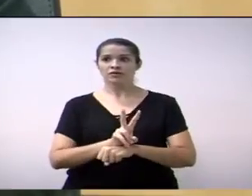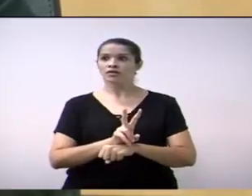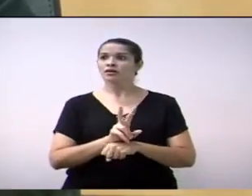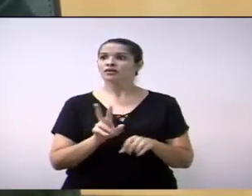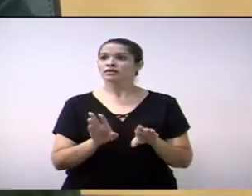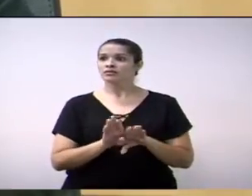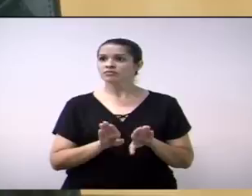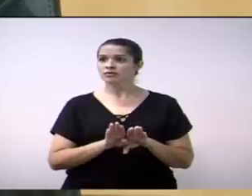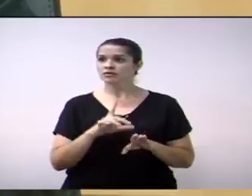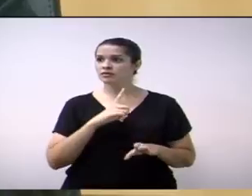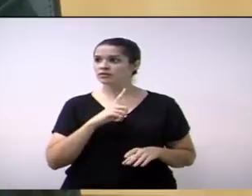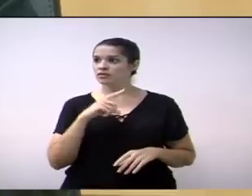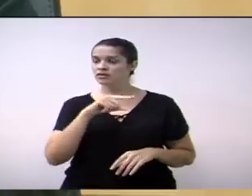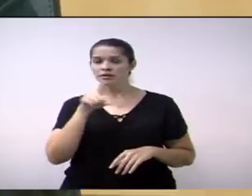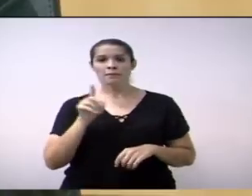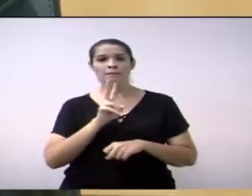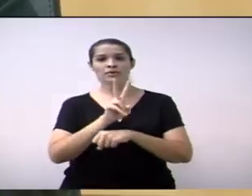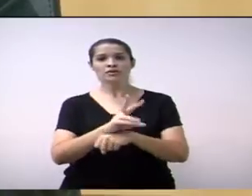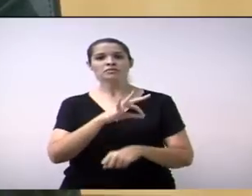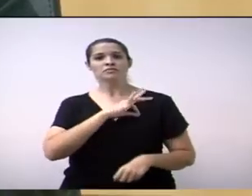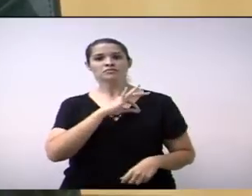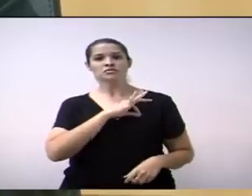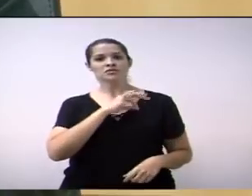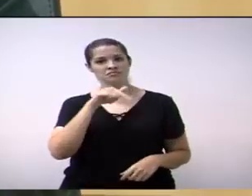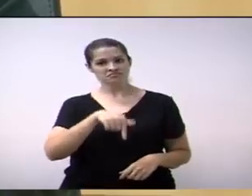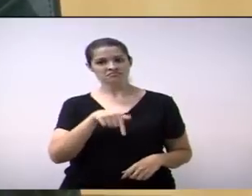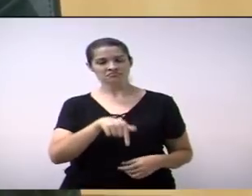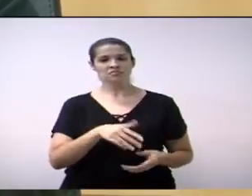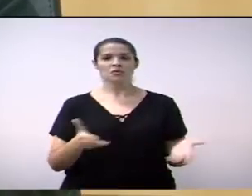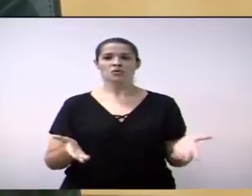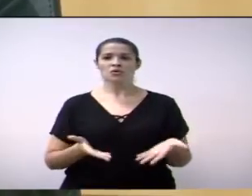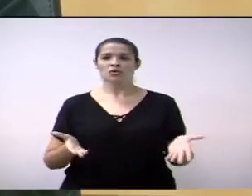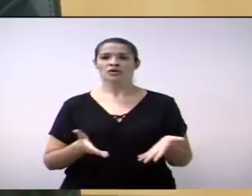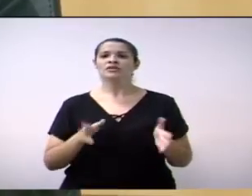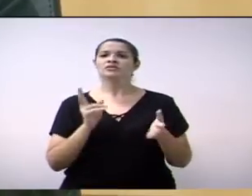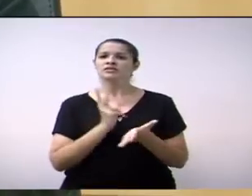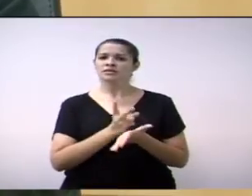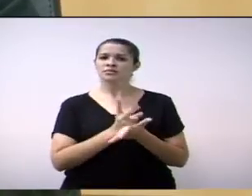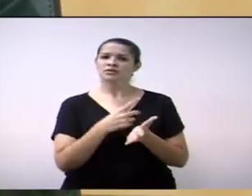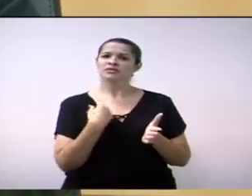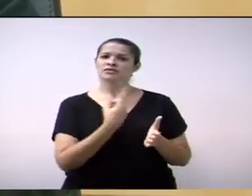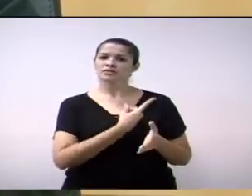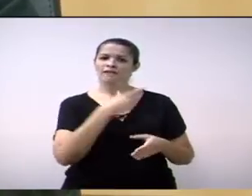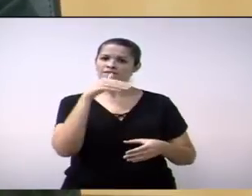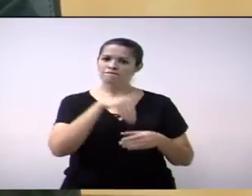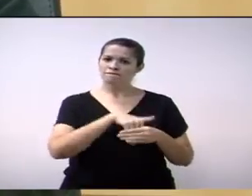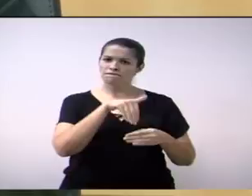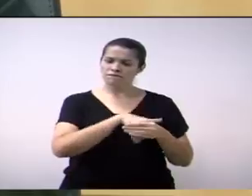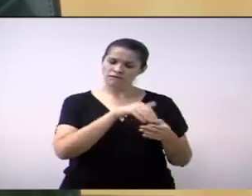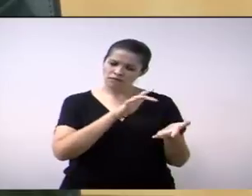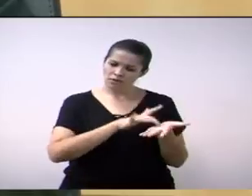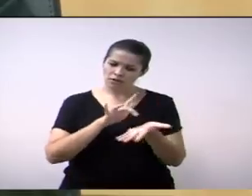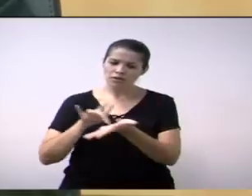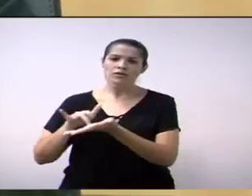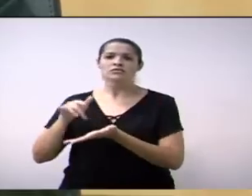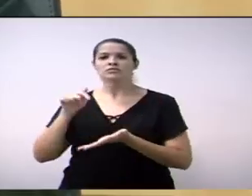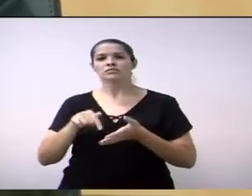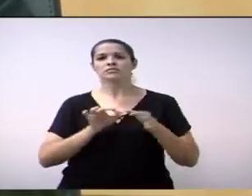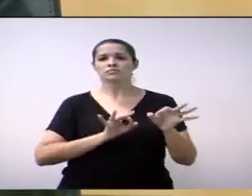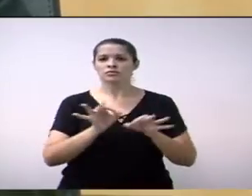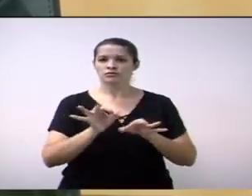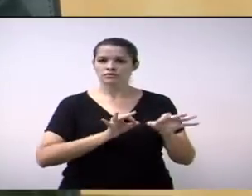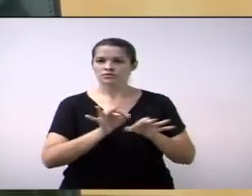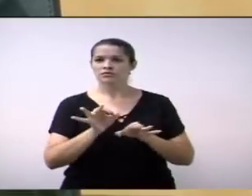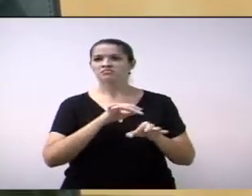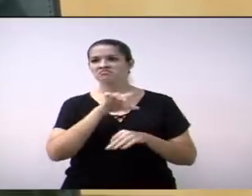Câmara em massa. Estamos aqui sempre para votar os projetos que venham a beneficiar o funcionário público e a